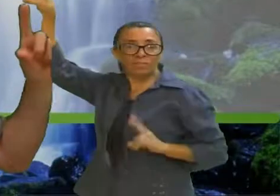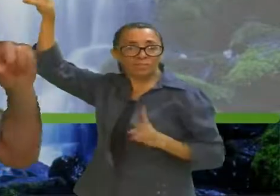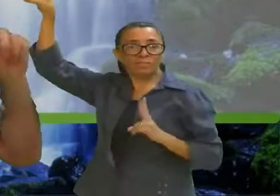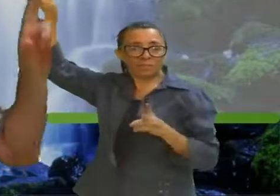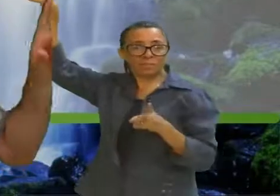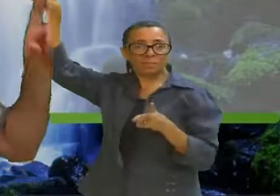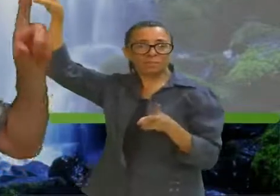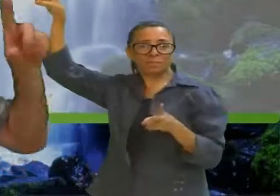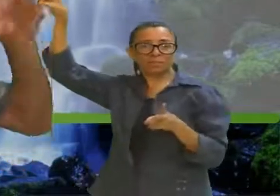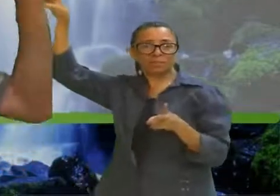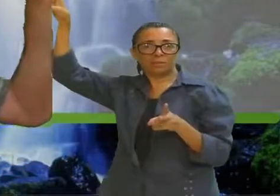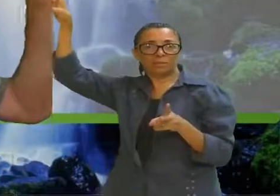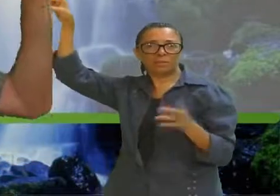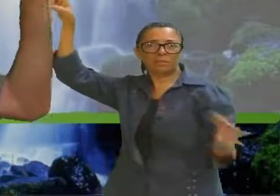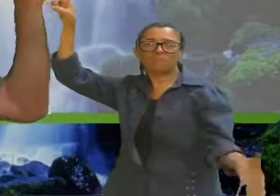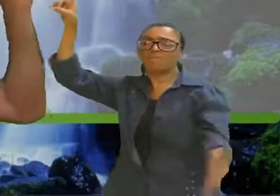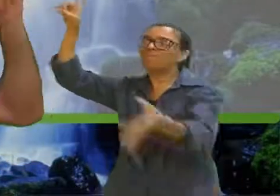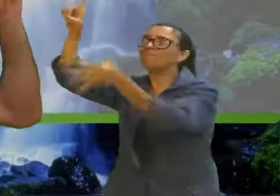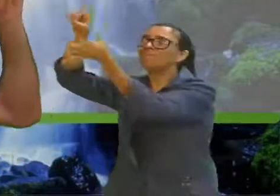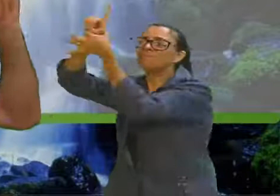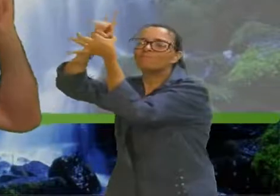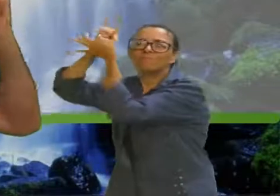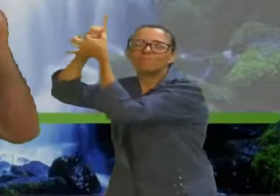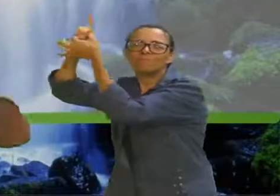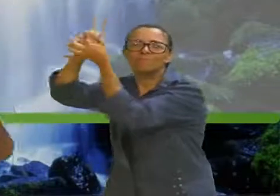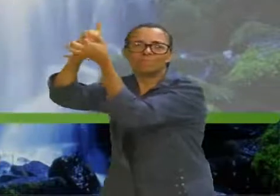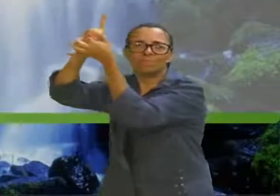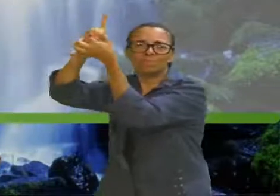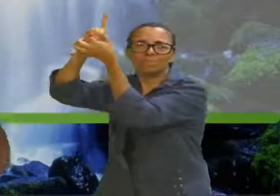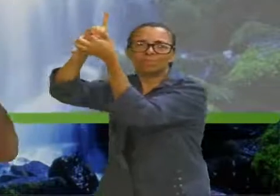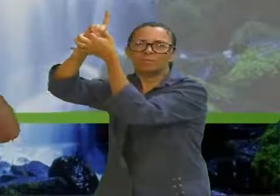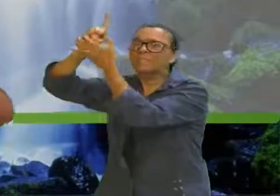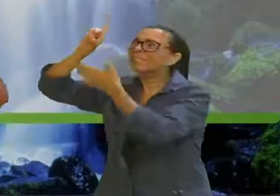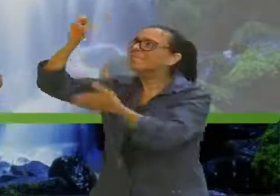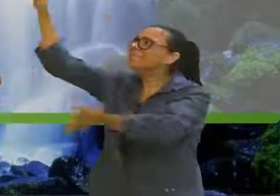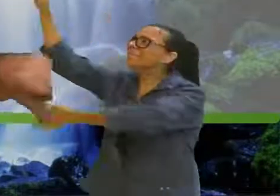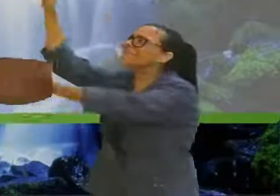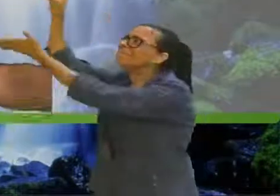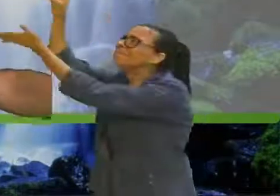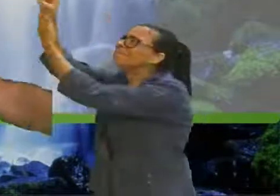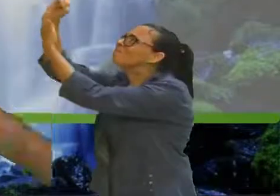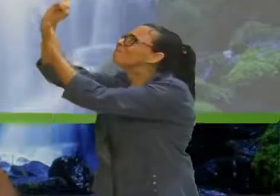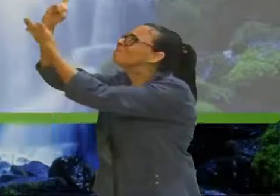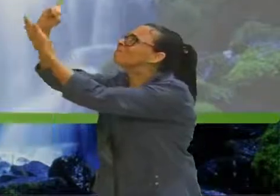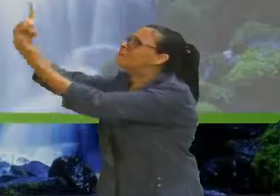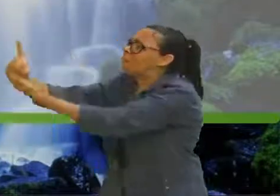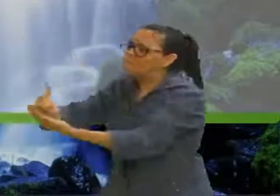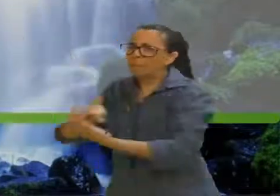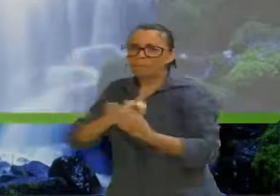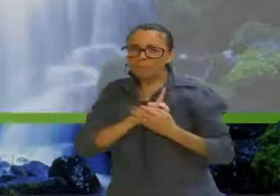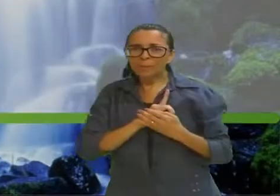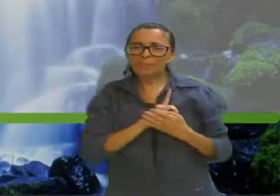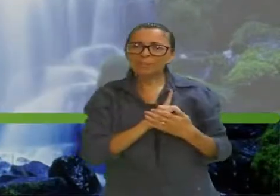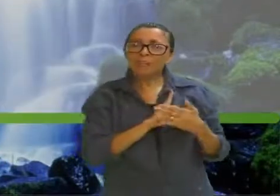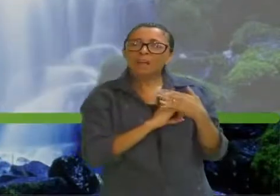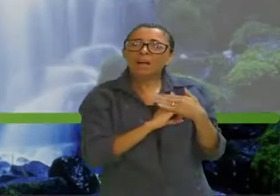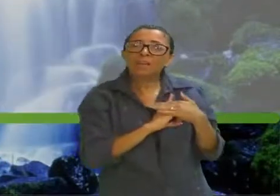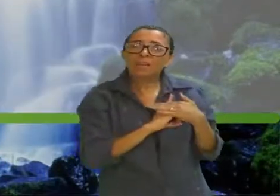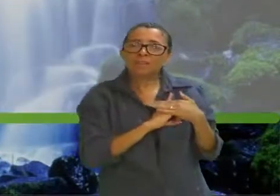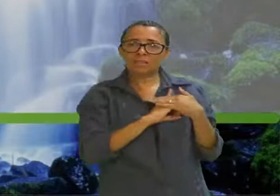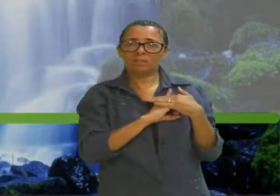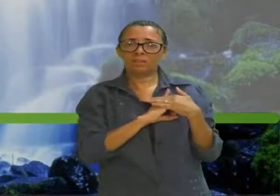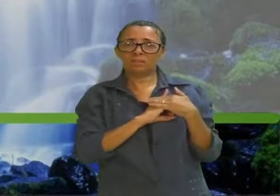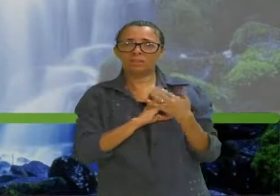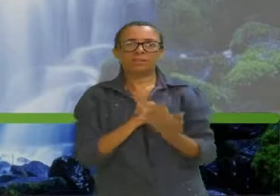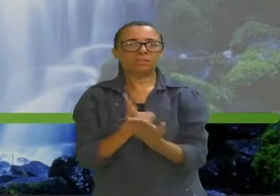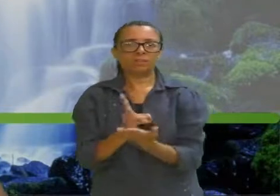num relacionamento mais íntimo nosso com Deus do que com os nossos próprios laços de sangue,